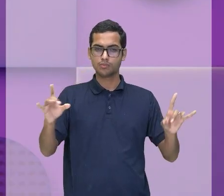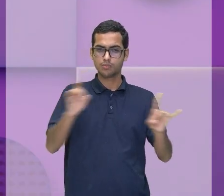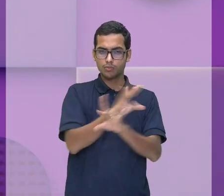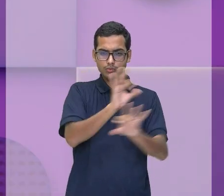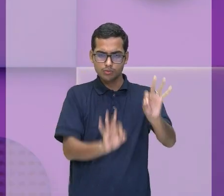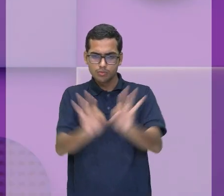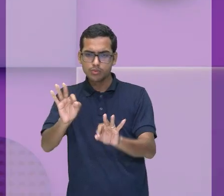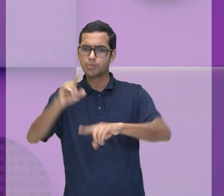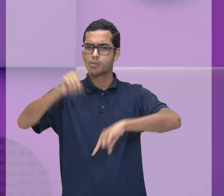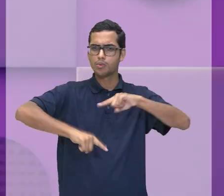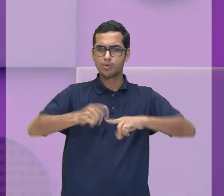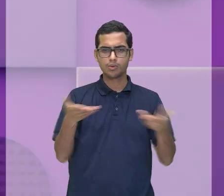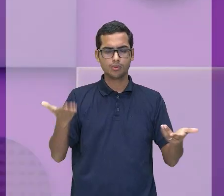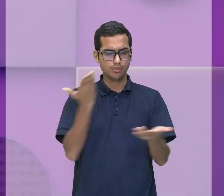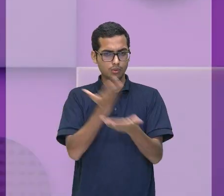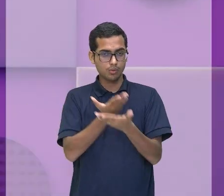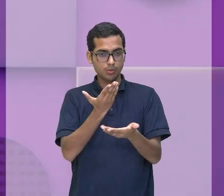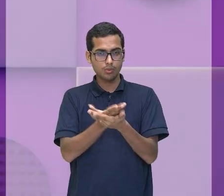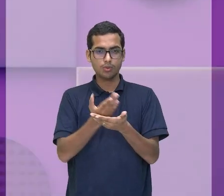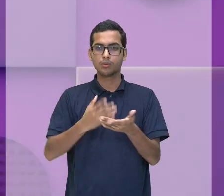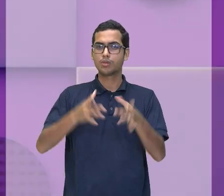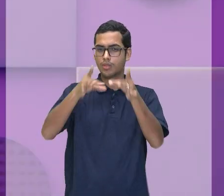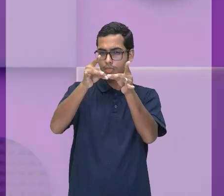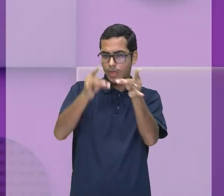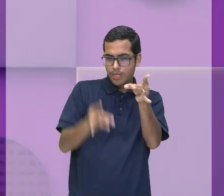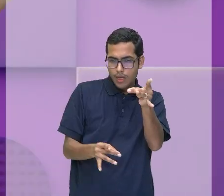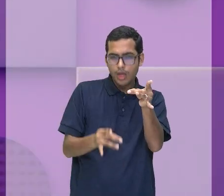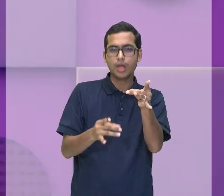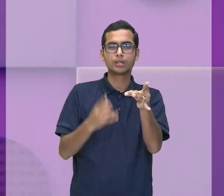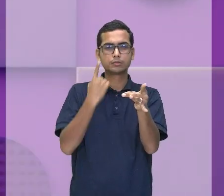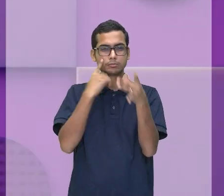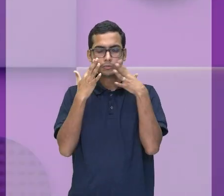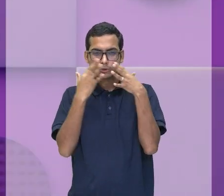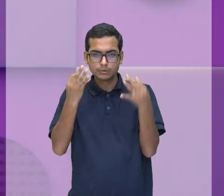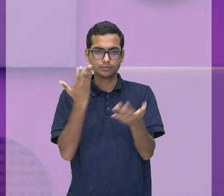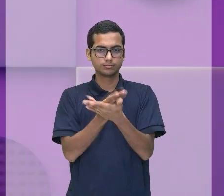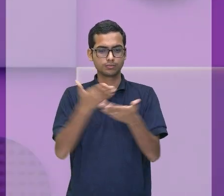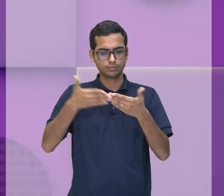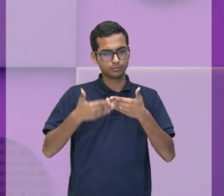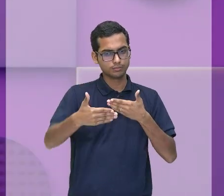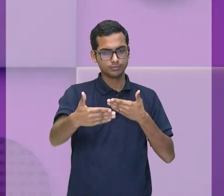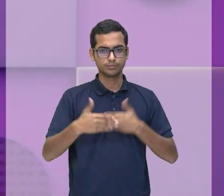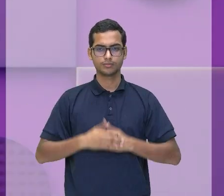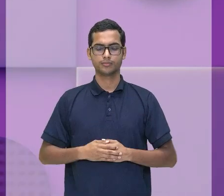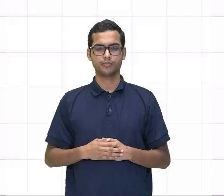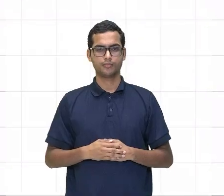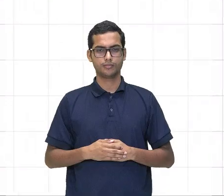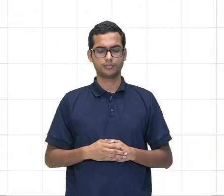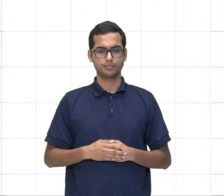todo o seu material, né? Não perca nenhum detalhe na nossa aula. E sem mais demora, vamos começar nossa aula.